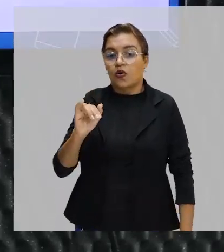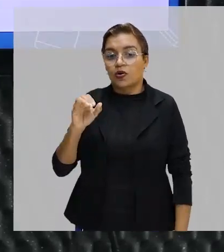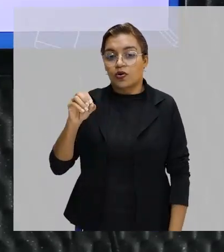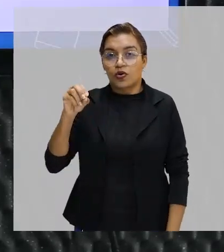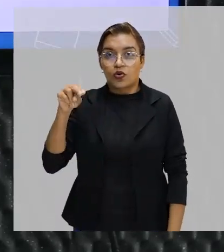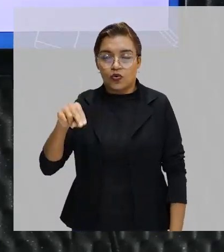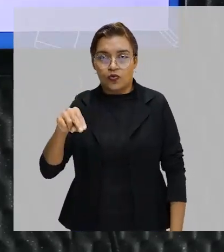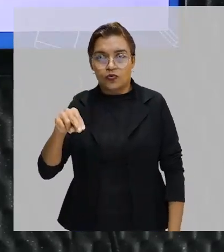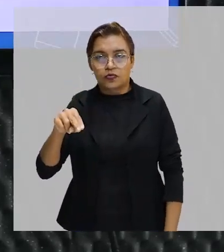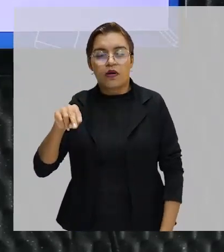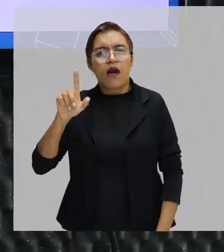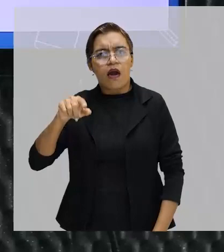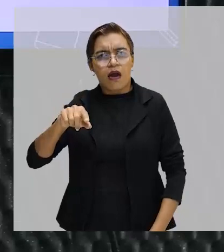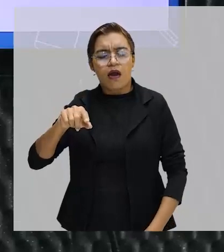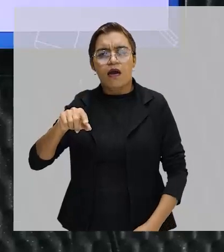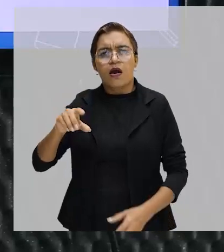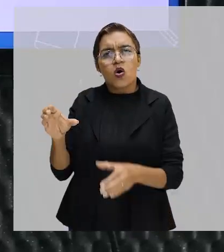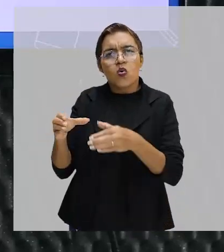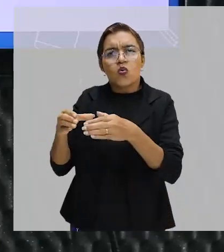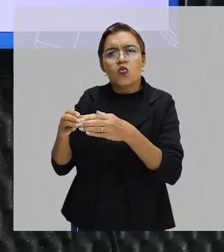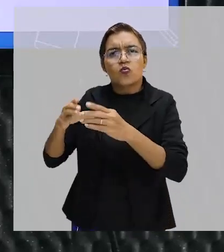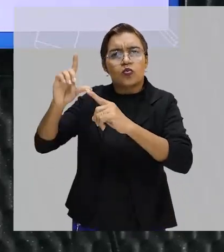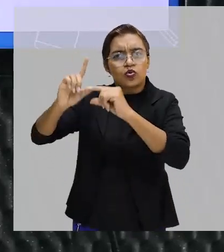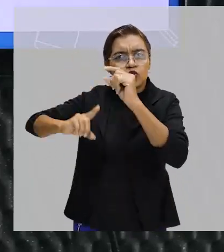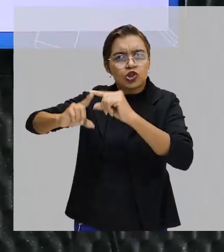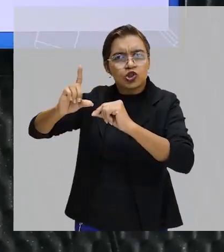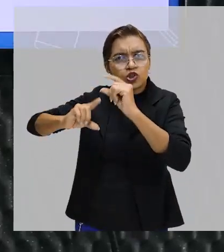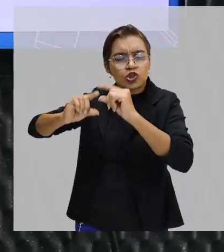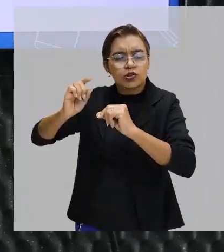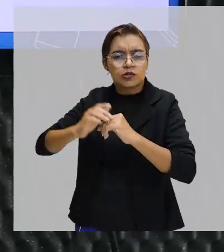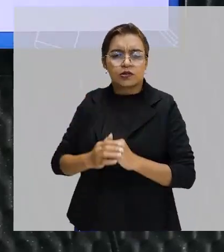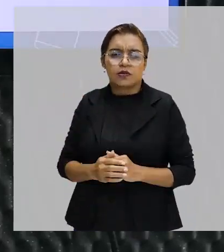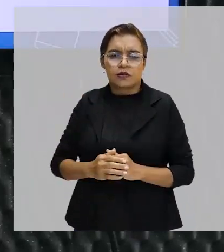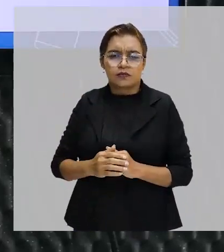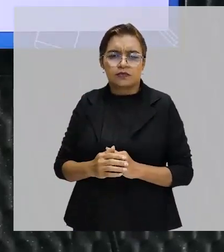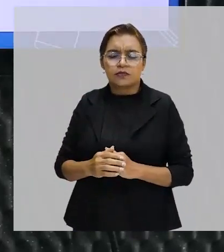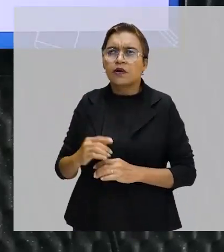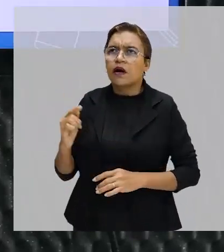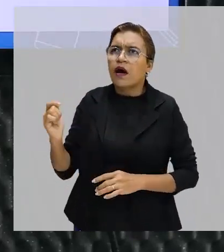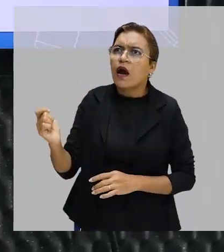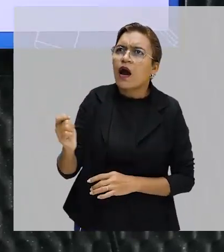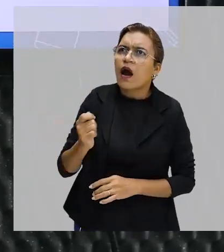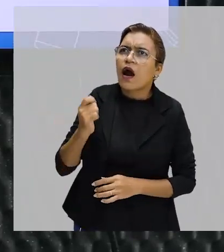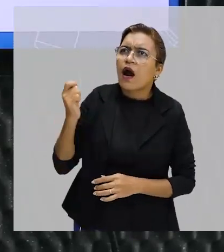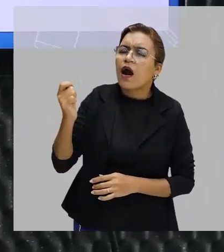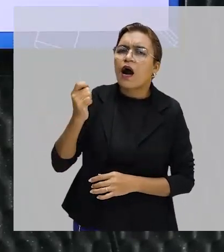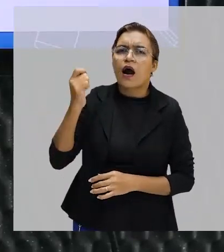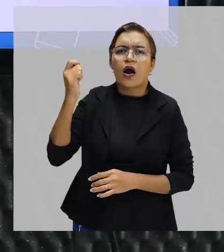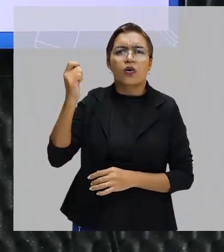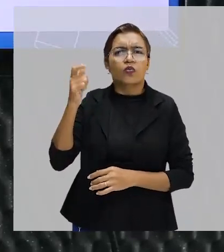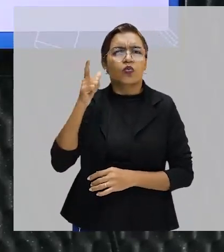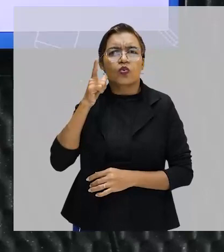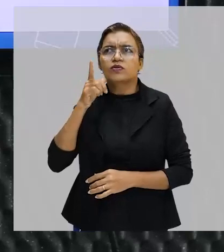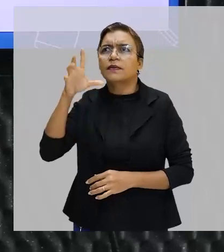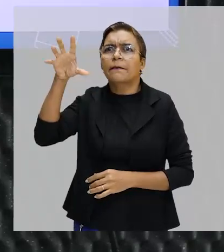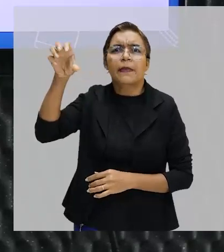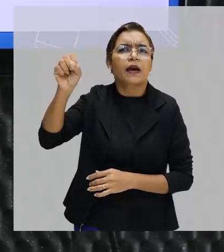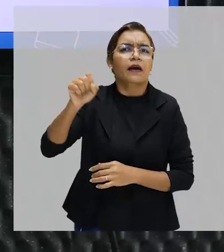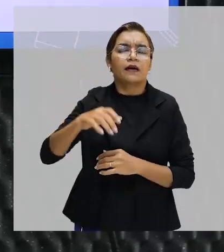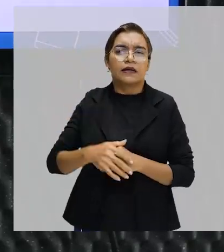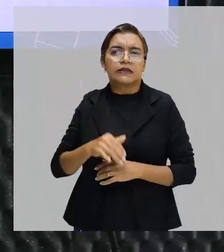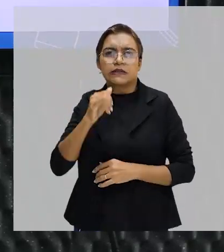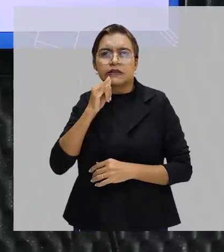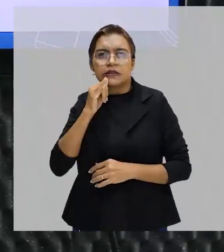de constelação, né? De estrela. Por isso que ele diz, era tão alta que nem alcançava, né? O beijo não